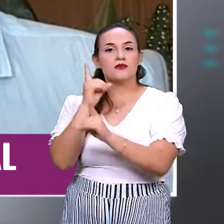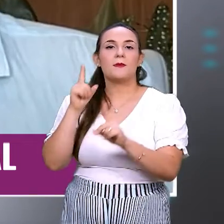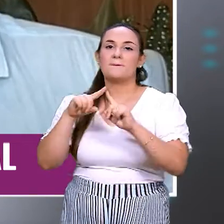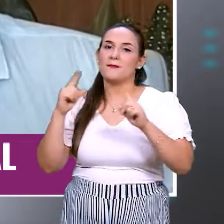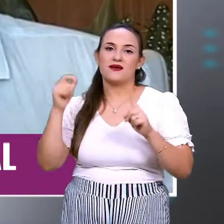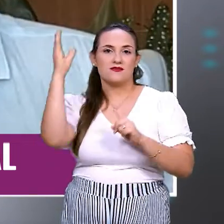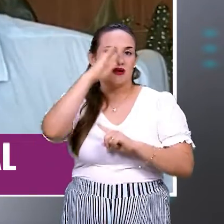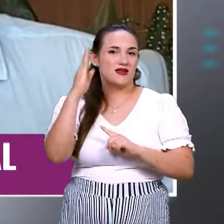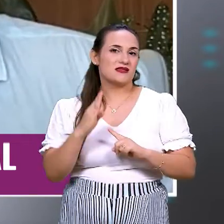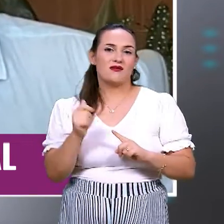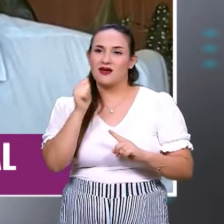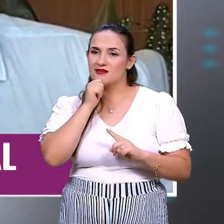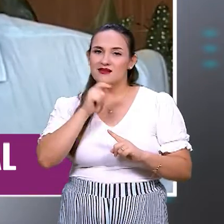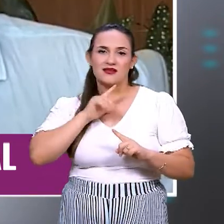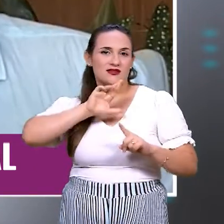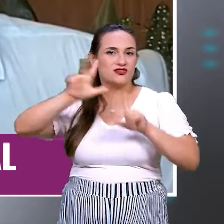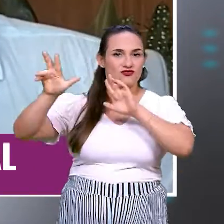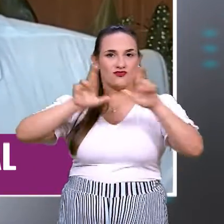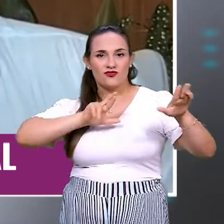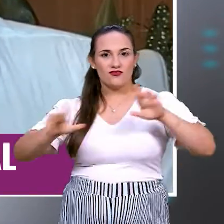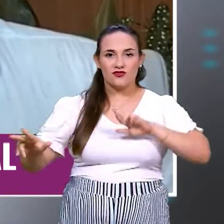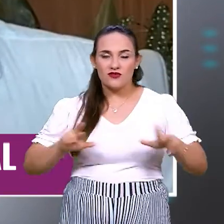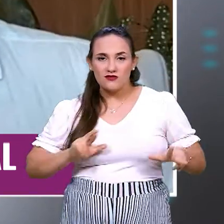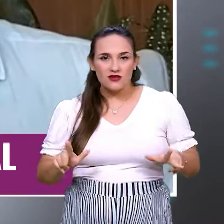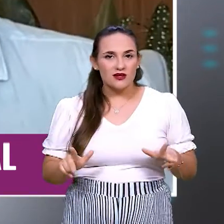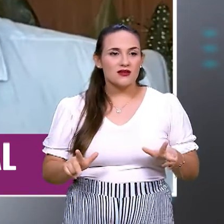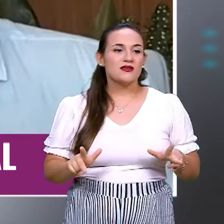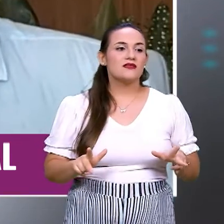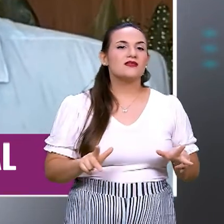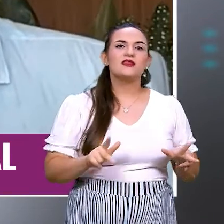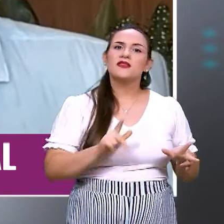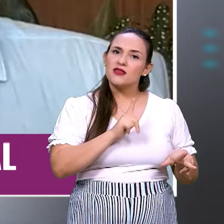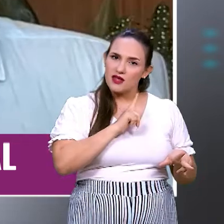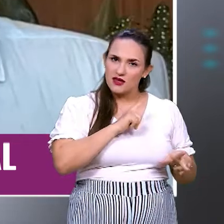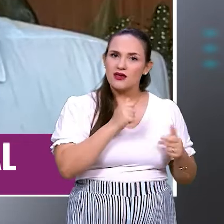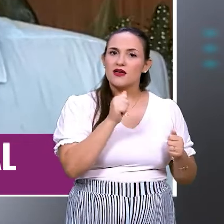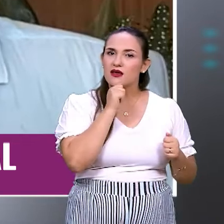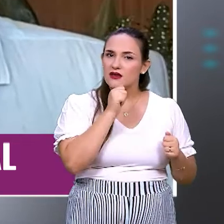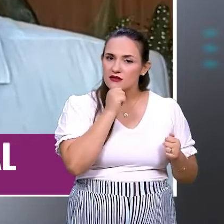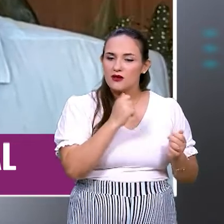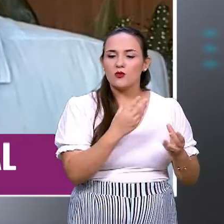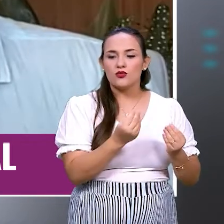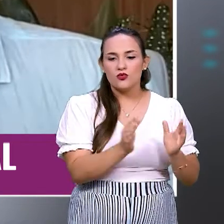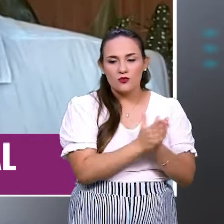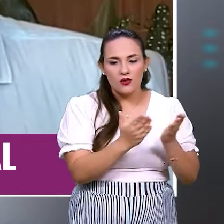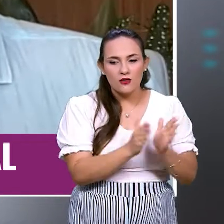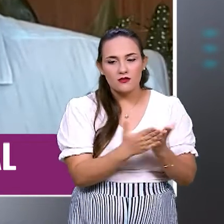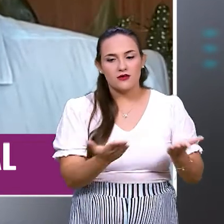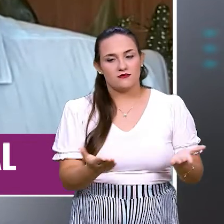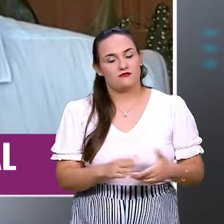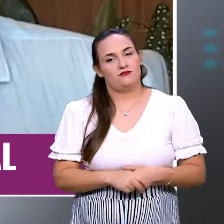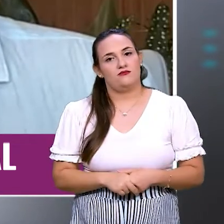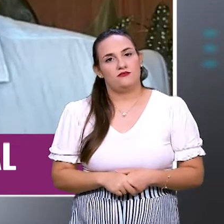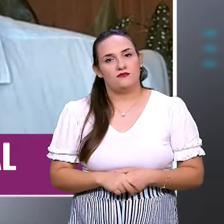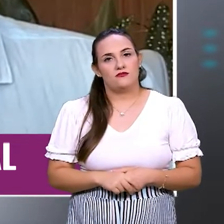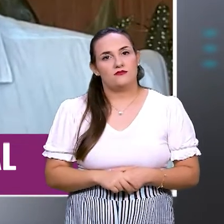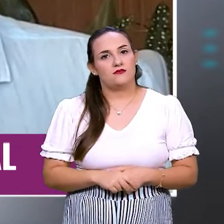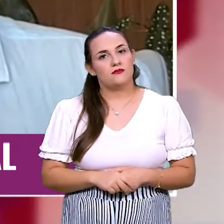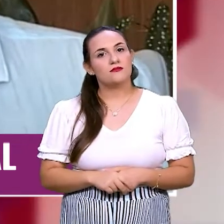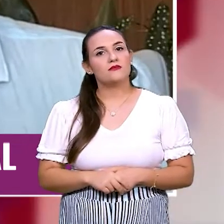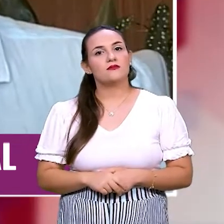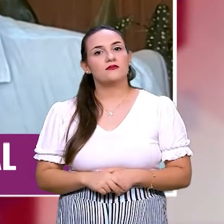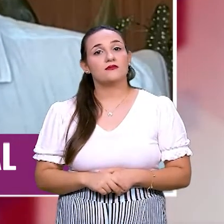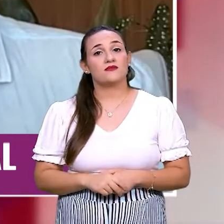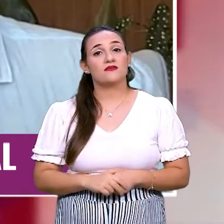aos 6 anos de idade, mas o Brasil é um país muito desigual, as pessoas estão em situação de muita vulnerabilidade. Então, por